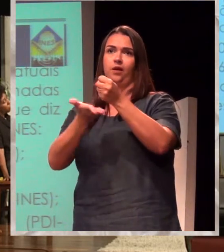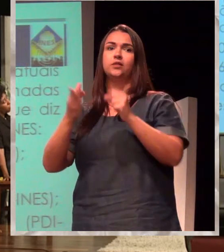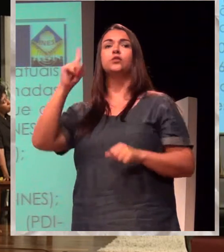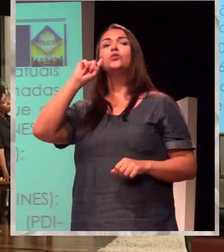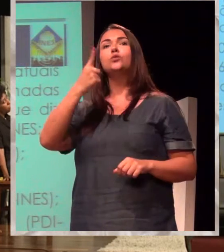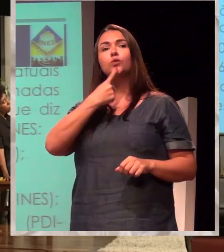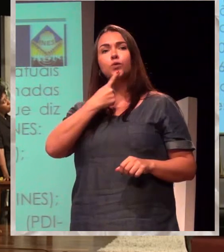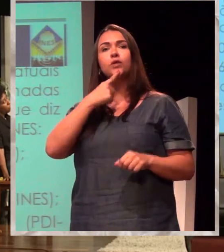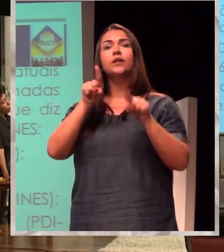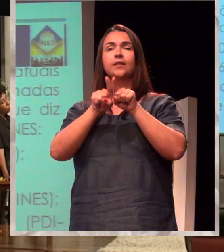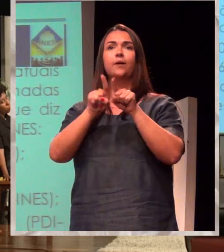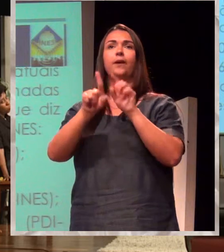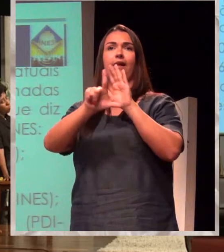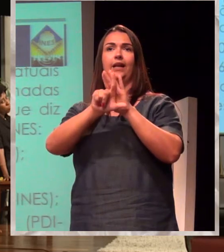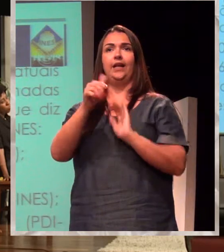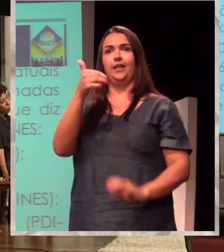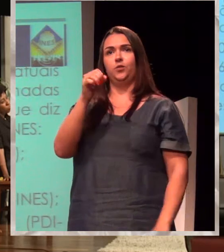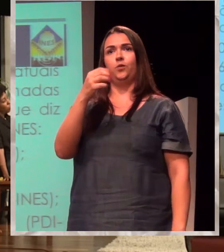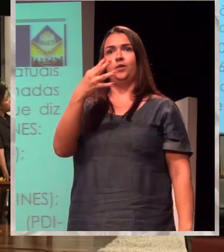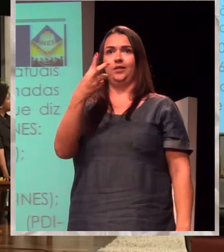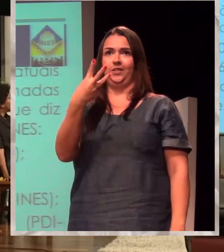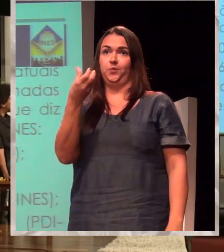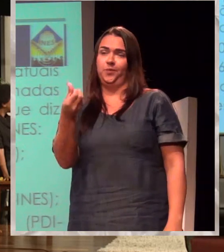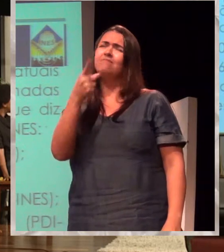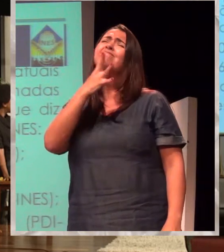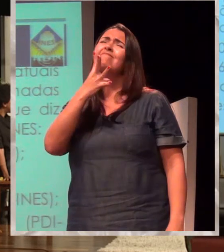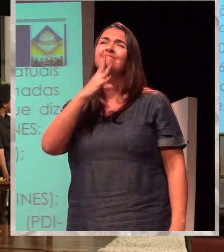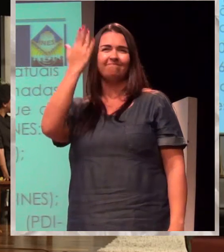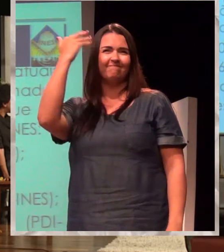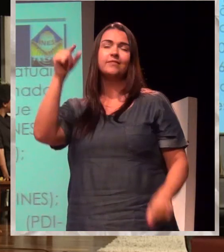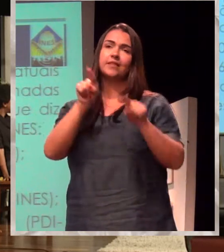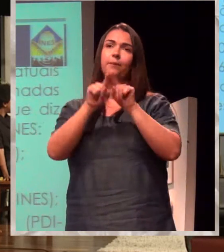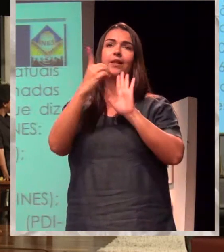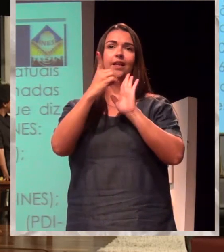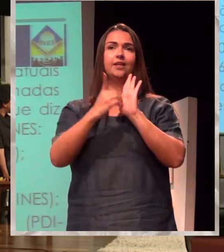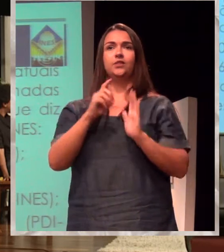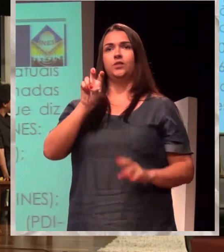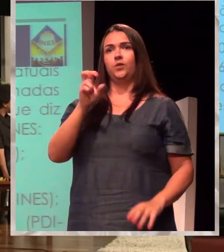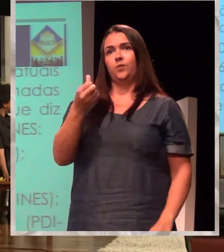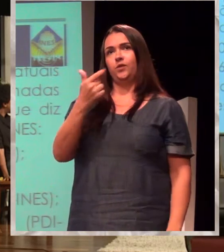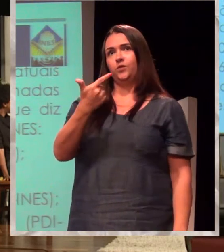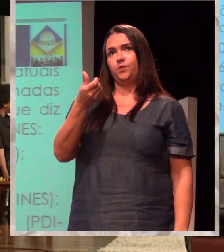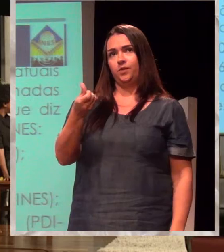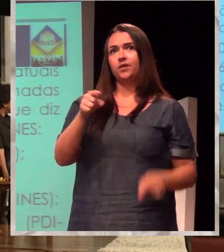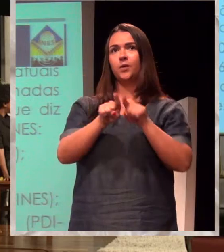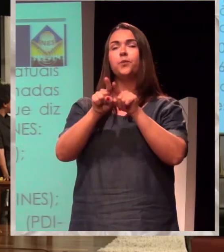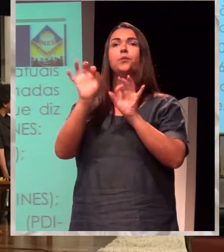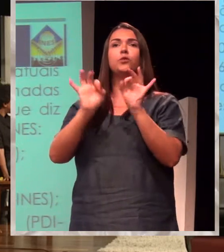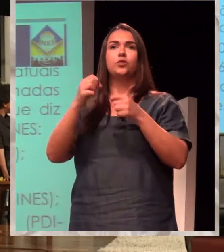e aí a Lei 10.436, que todo mundo já está careca de saber, o Decreto 5626, o